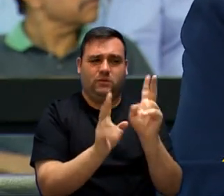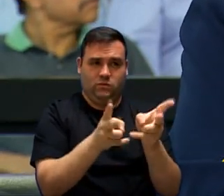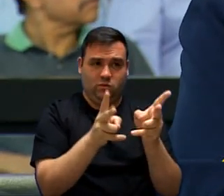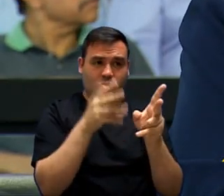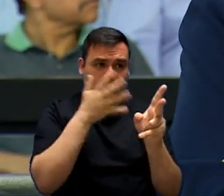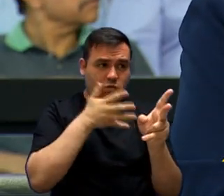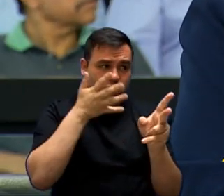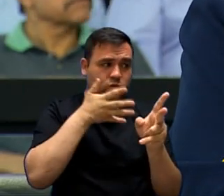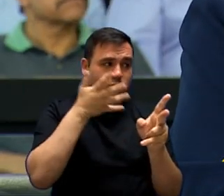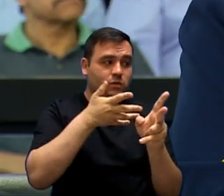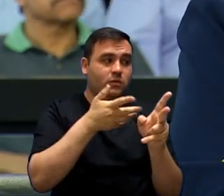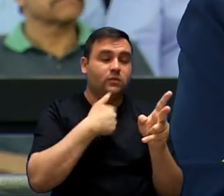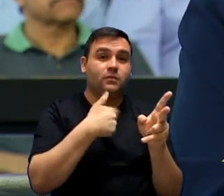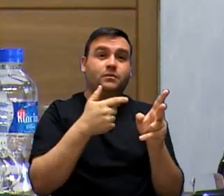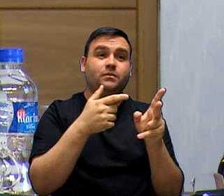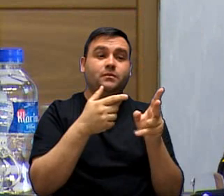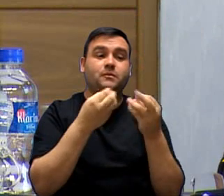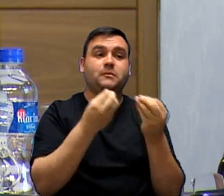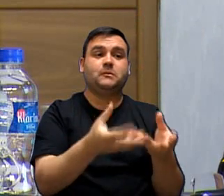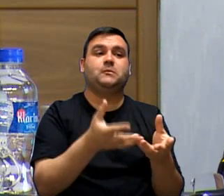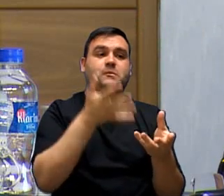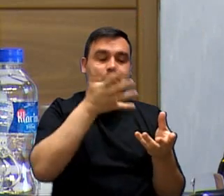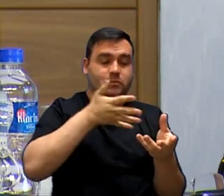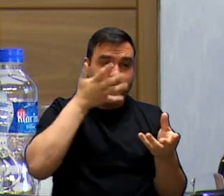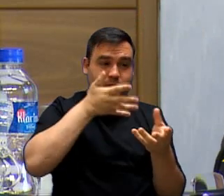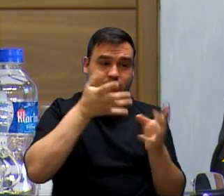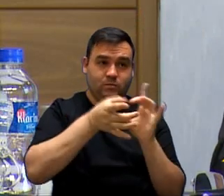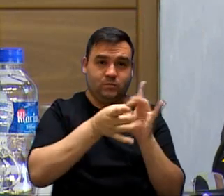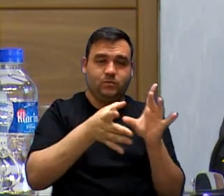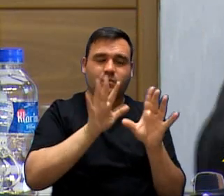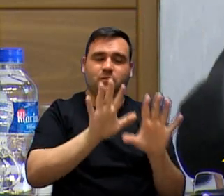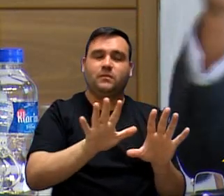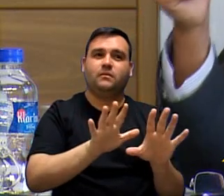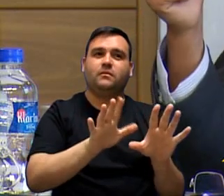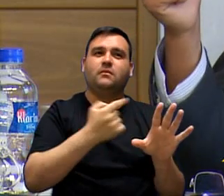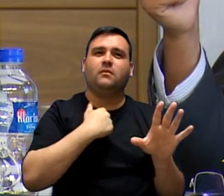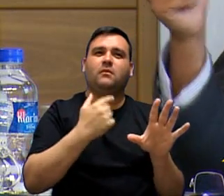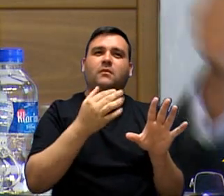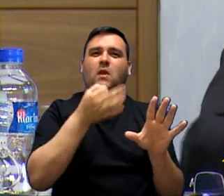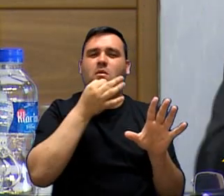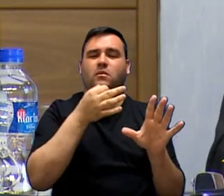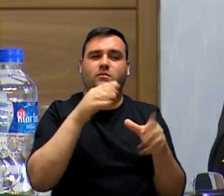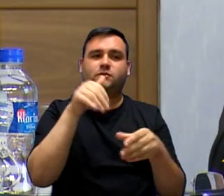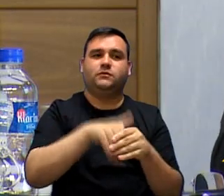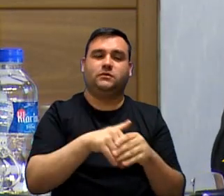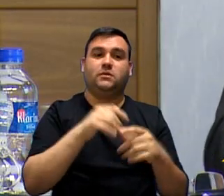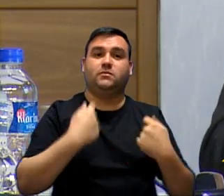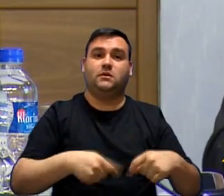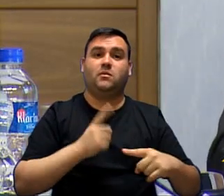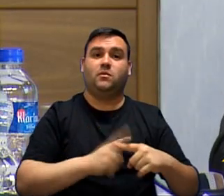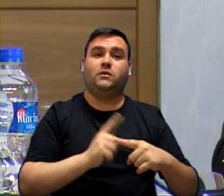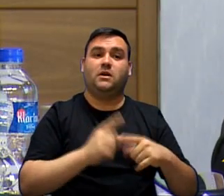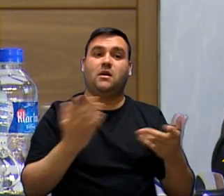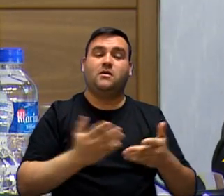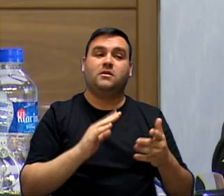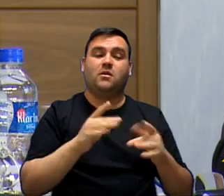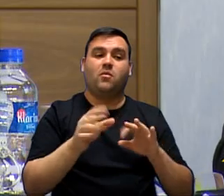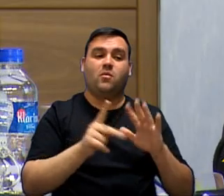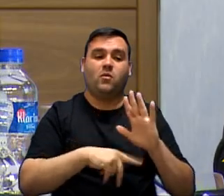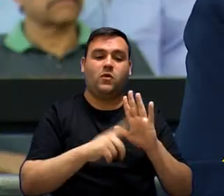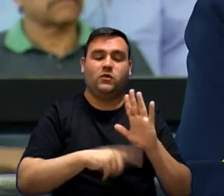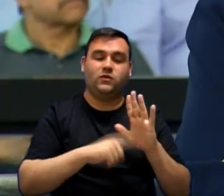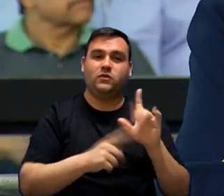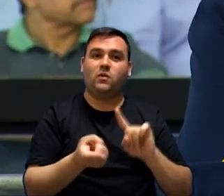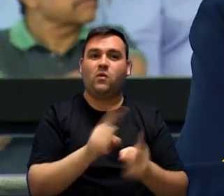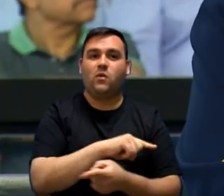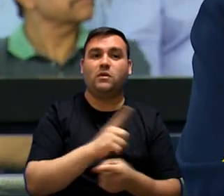a sua palavra. Eu vou franquear a palavra da senhora, mas eu vou abrir o processo de votação porque está deturpando um pouco do projeto. Não,